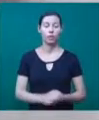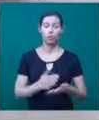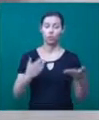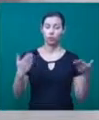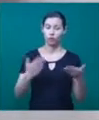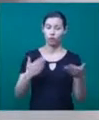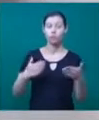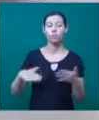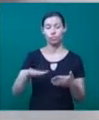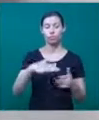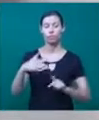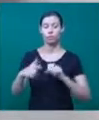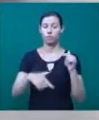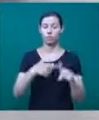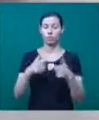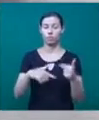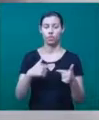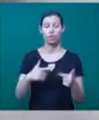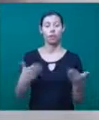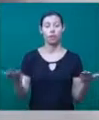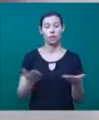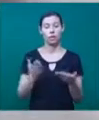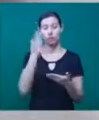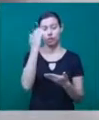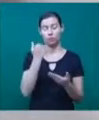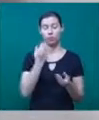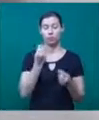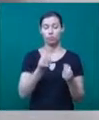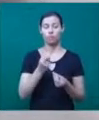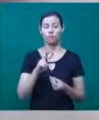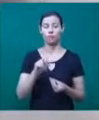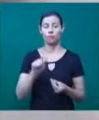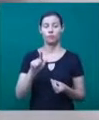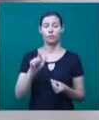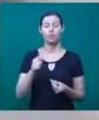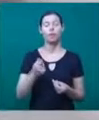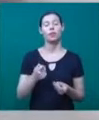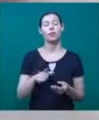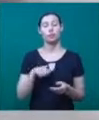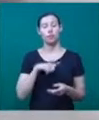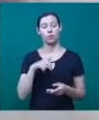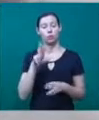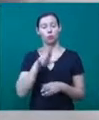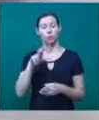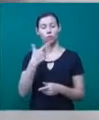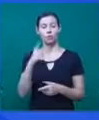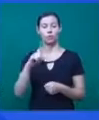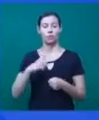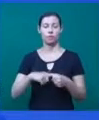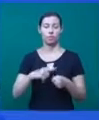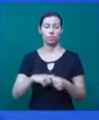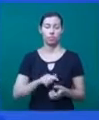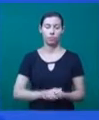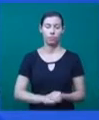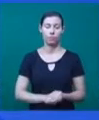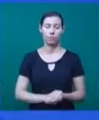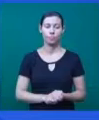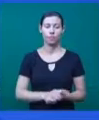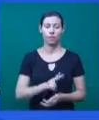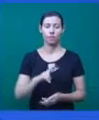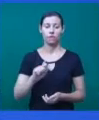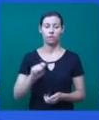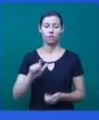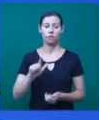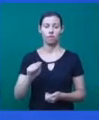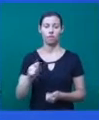Hoje tem o nosso quadro Mercado de Trabalho. Você confere agora algumas vagas que estão abertas para a Uberlândia região. Uma